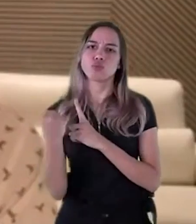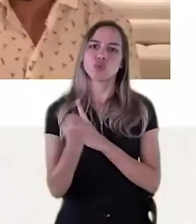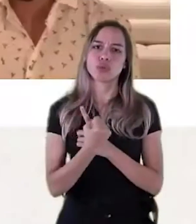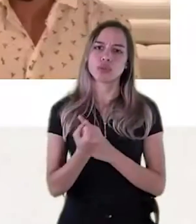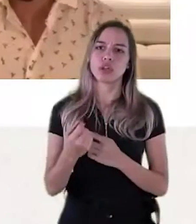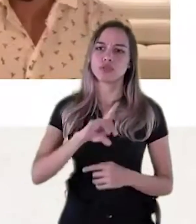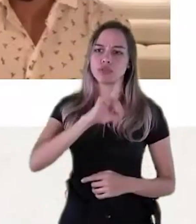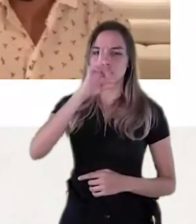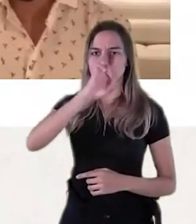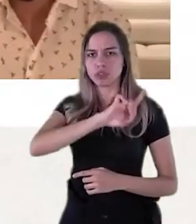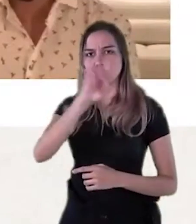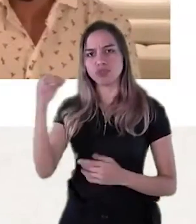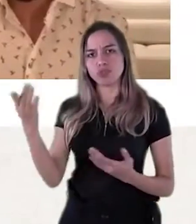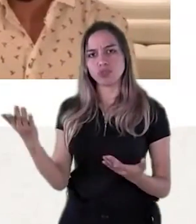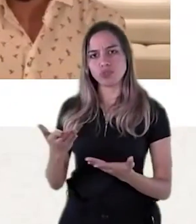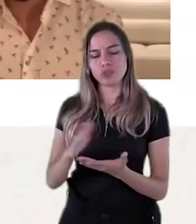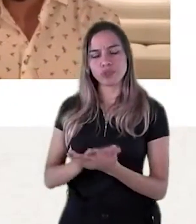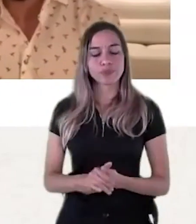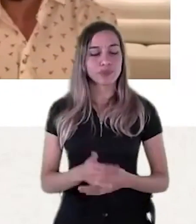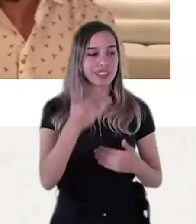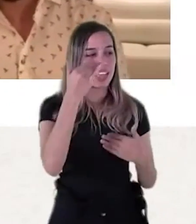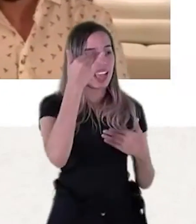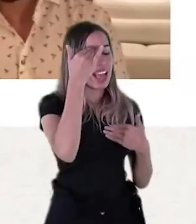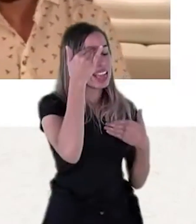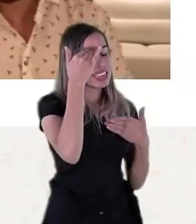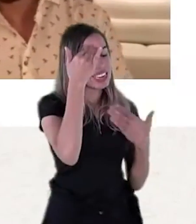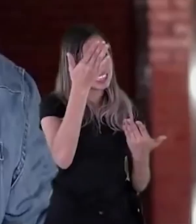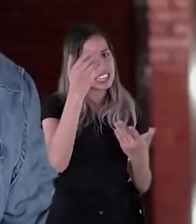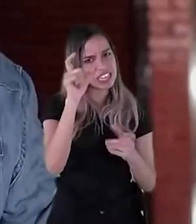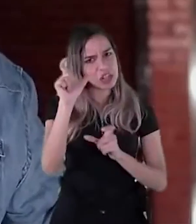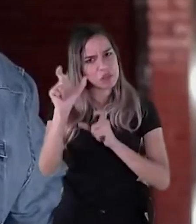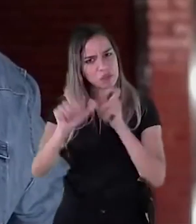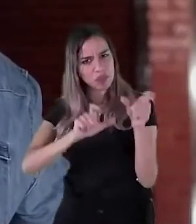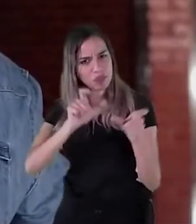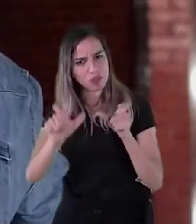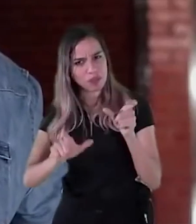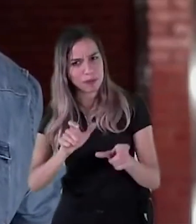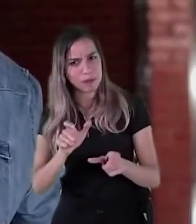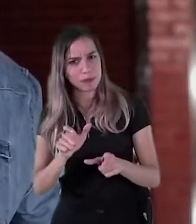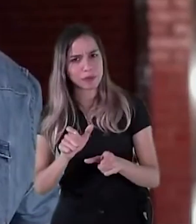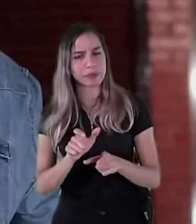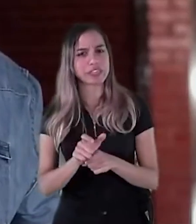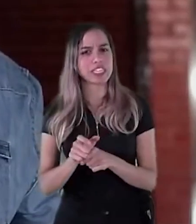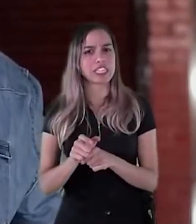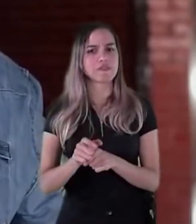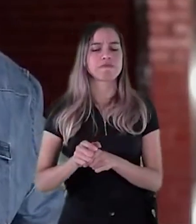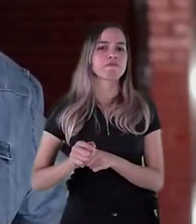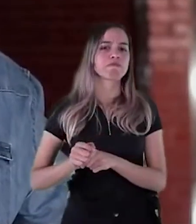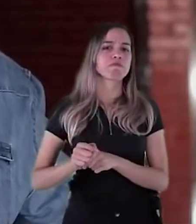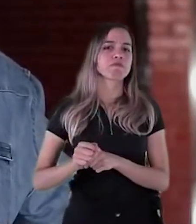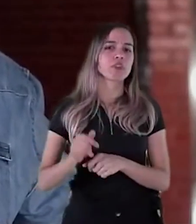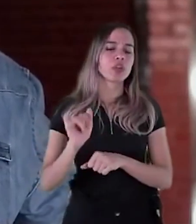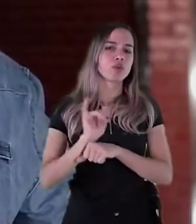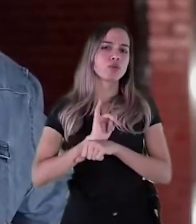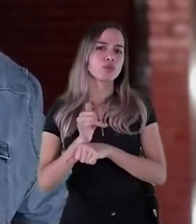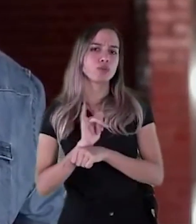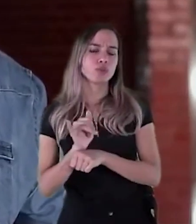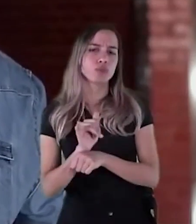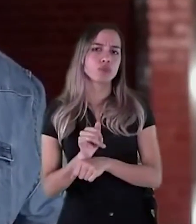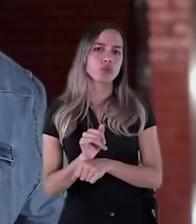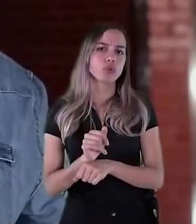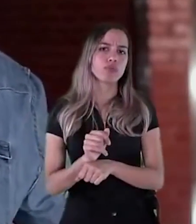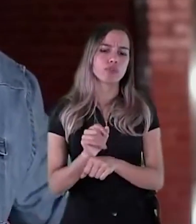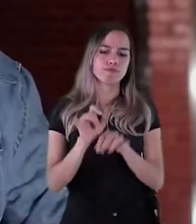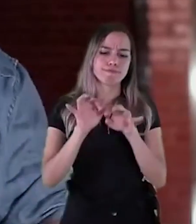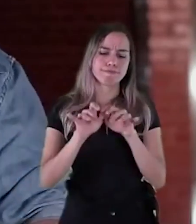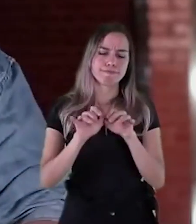padre. Gente, agradeço as inúmeras pessoas que estão aqui no chat do YouTube. Muito obrigado pela